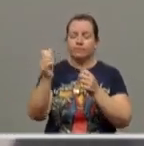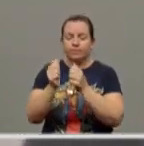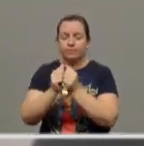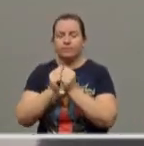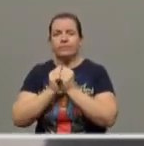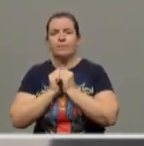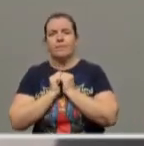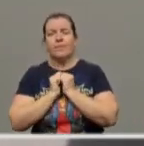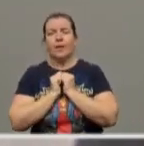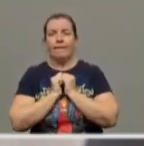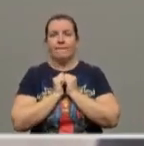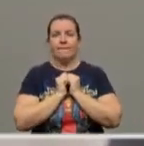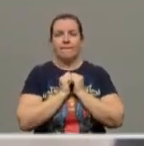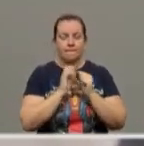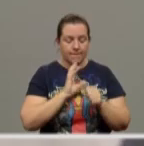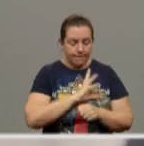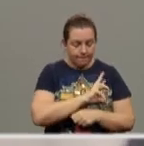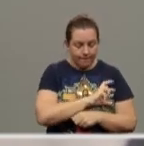para